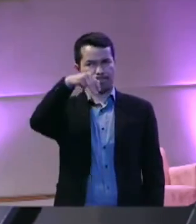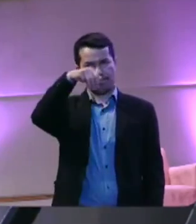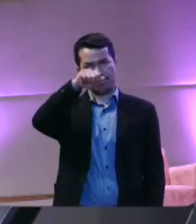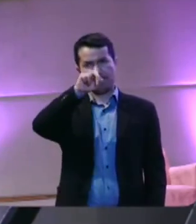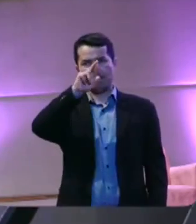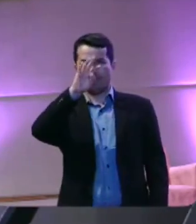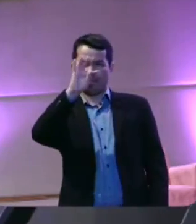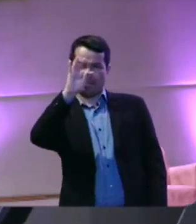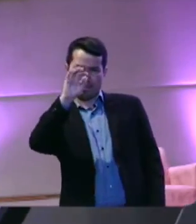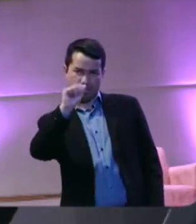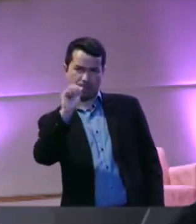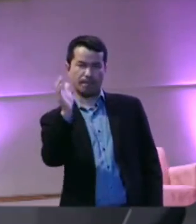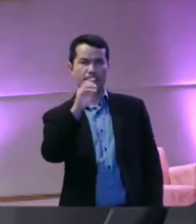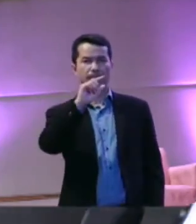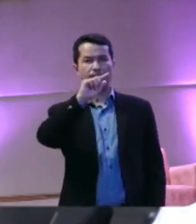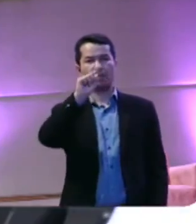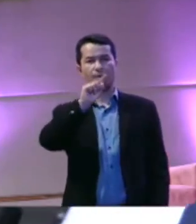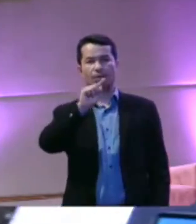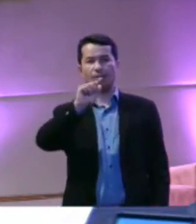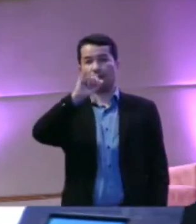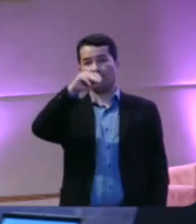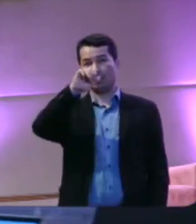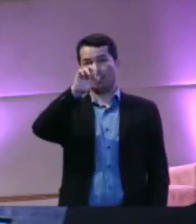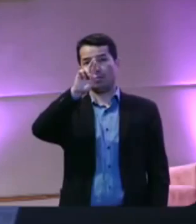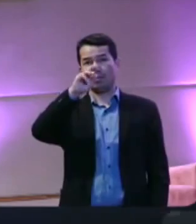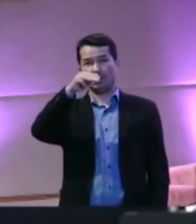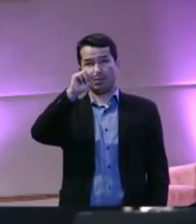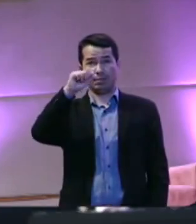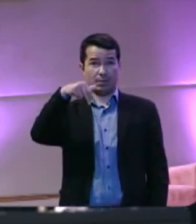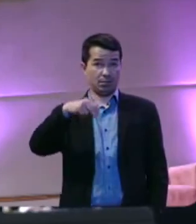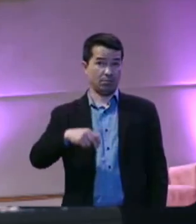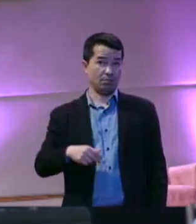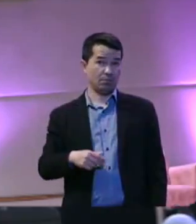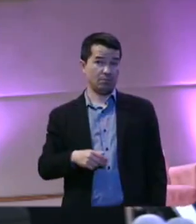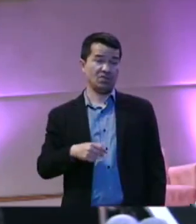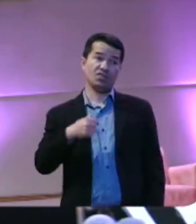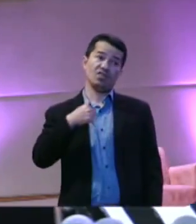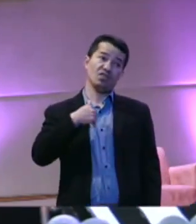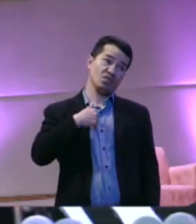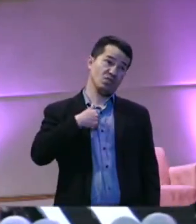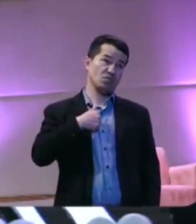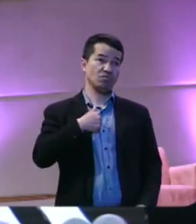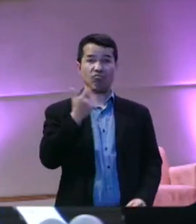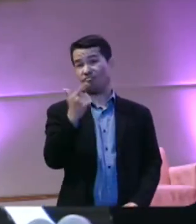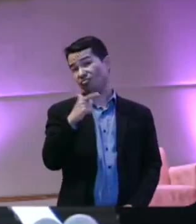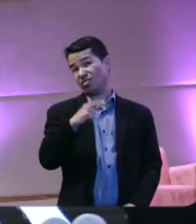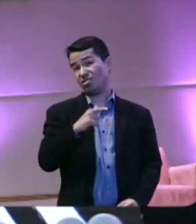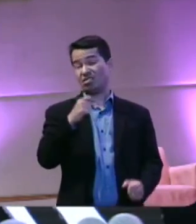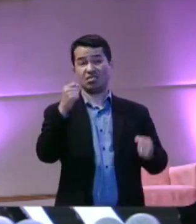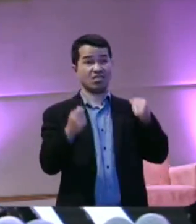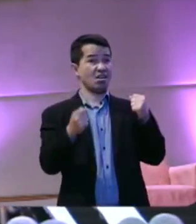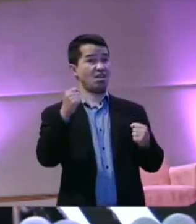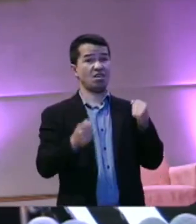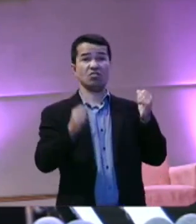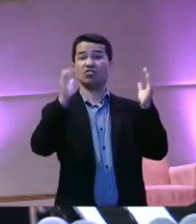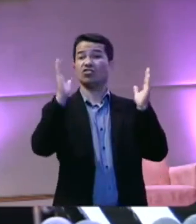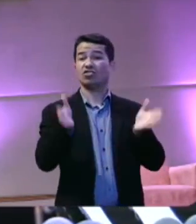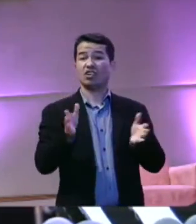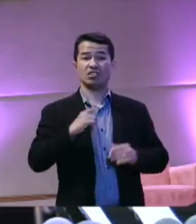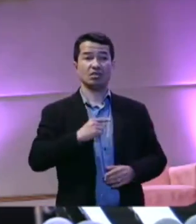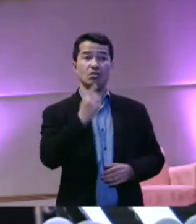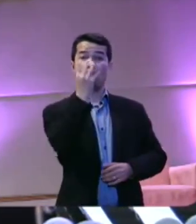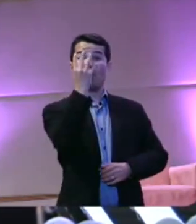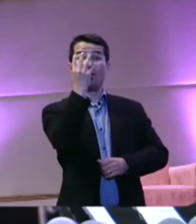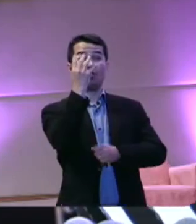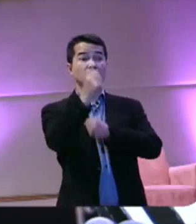ofereceu um carro da Basque. Eu estava sem carro há 4 anos. E eu não tinha condições naquele momento de ter um carro. Então ela disse: você vai ficar